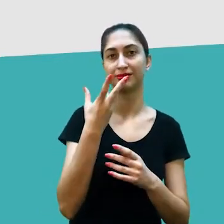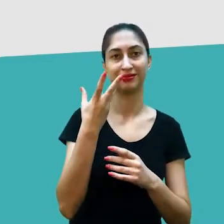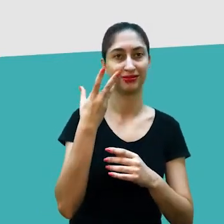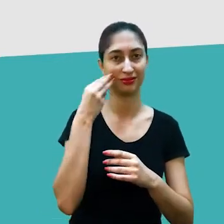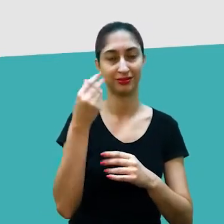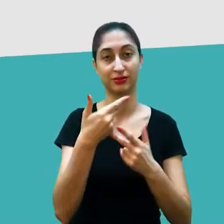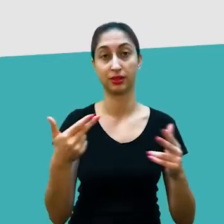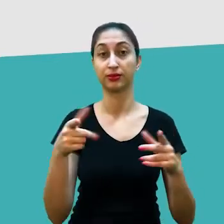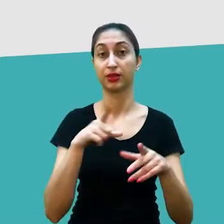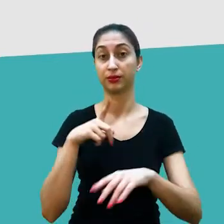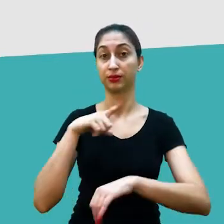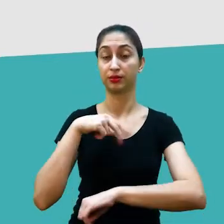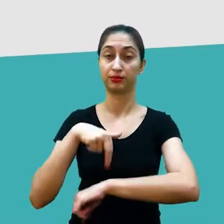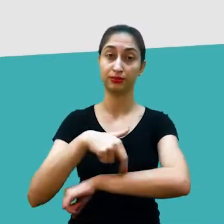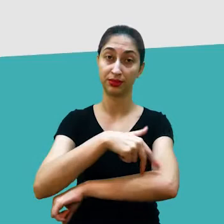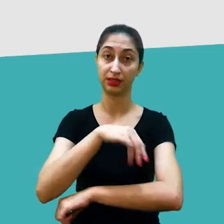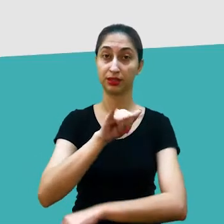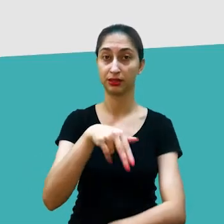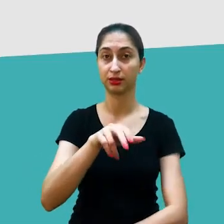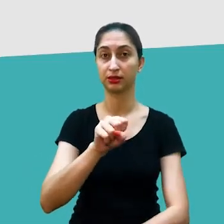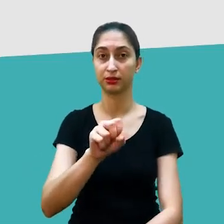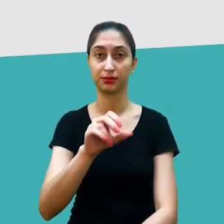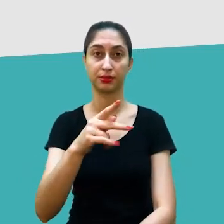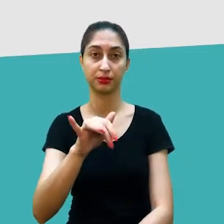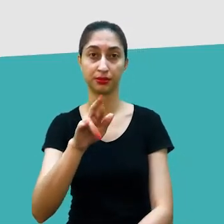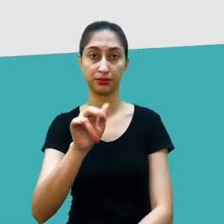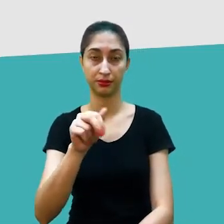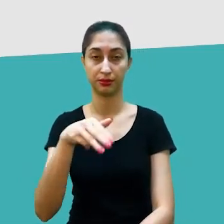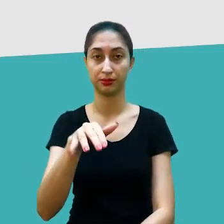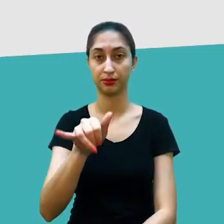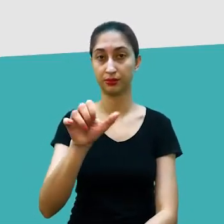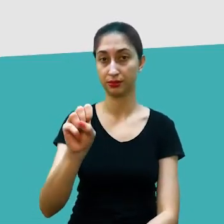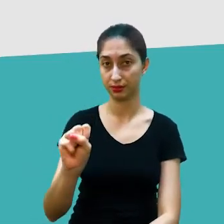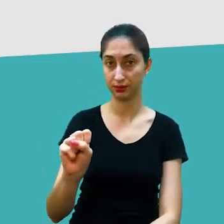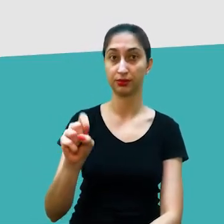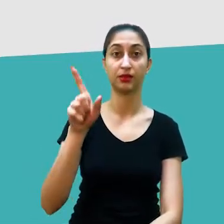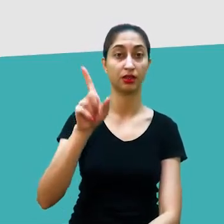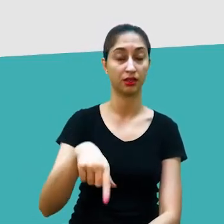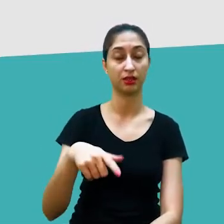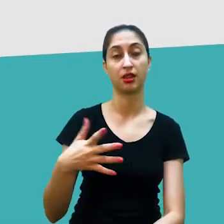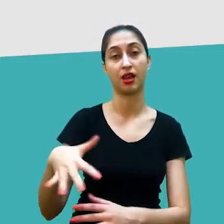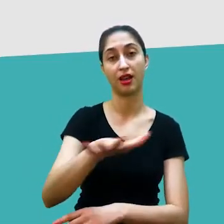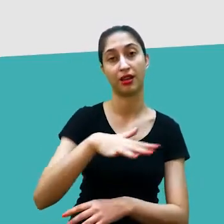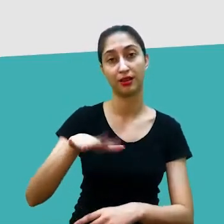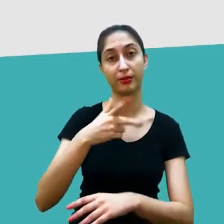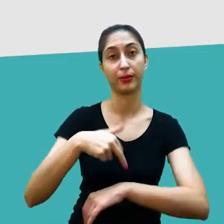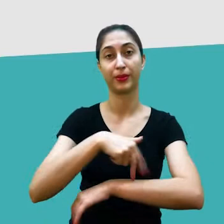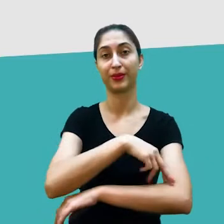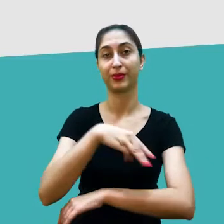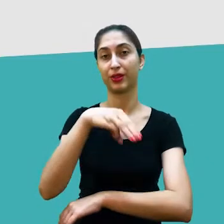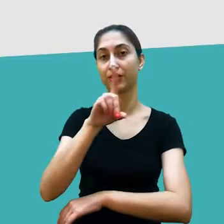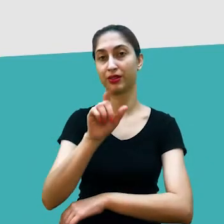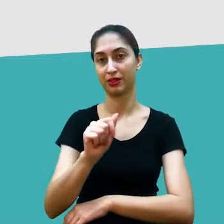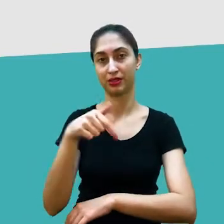palavra moda. Então, o Inspira Mais é o grande guarda-chuva da moda brasileira, e eu sempre tenho muito orgulho de dizer que é lá que a moda começa, porque